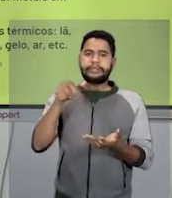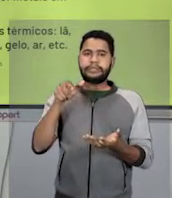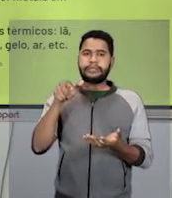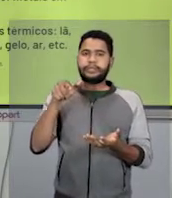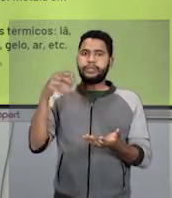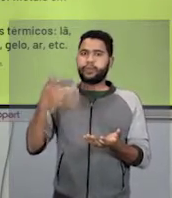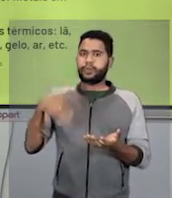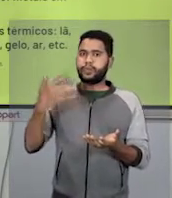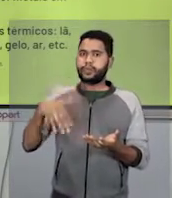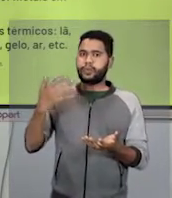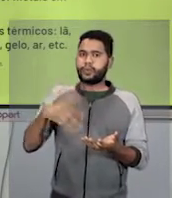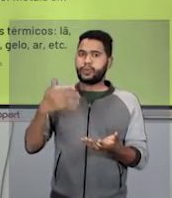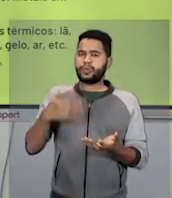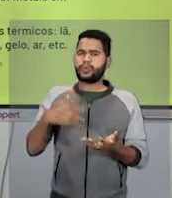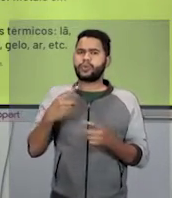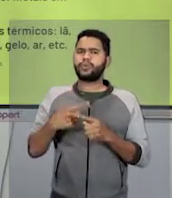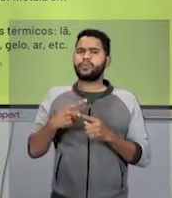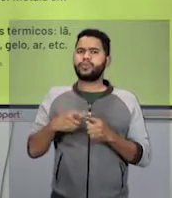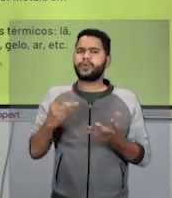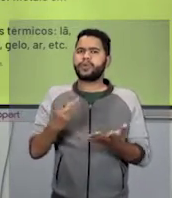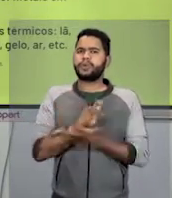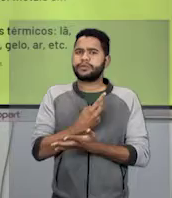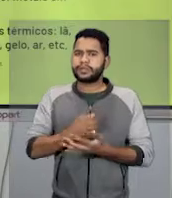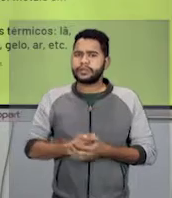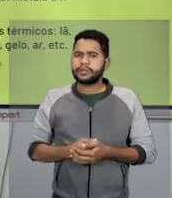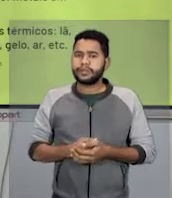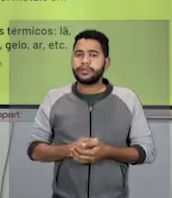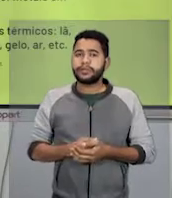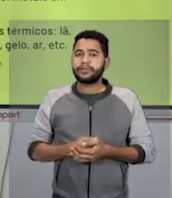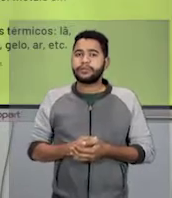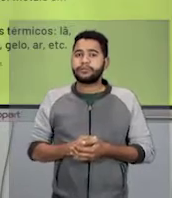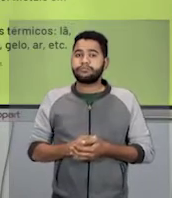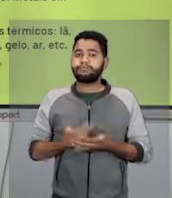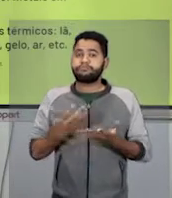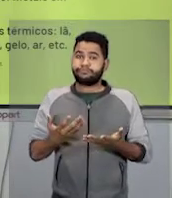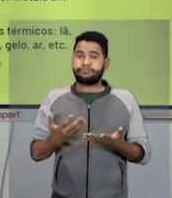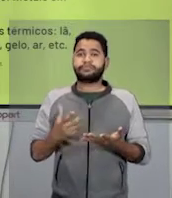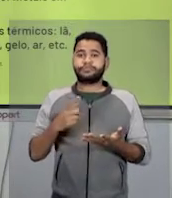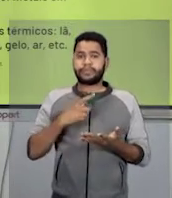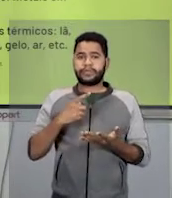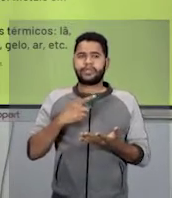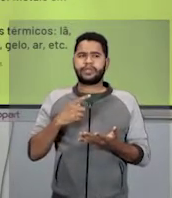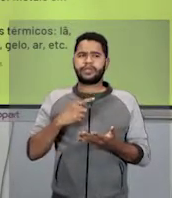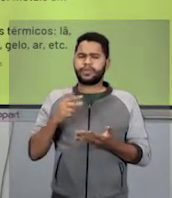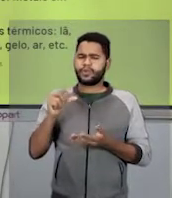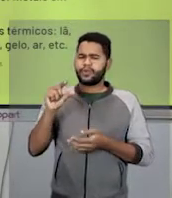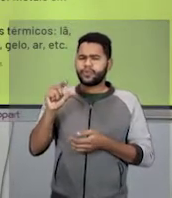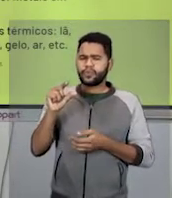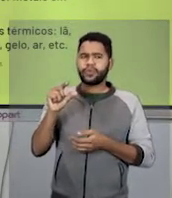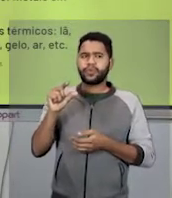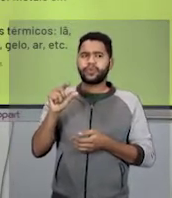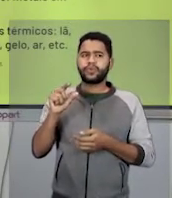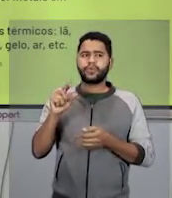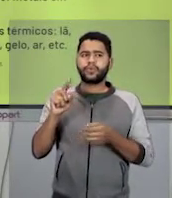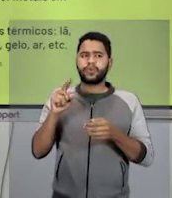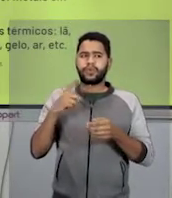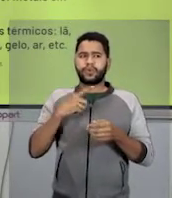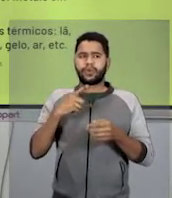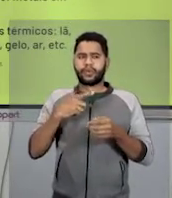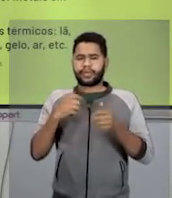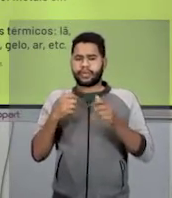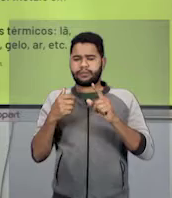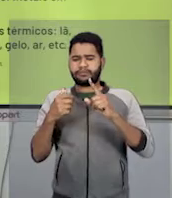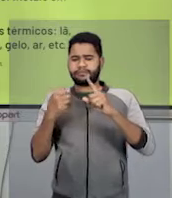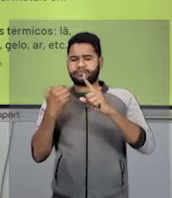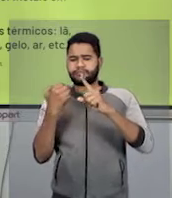você queima a mão. Por que você queima a mão? Porque apesar de ser pequenininho o espaço